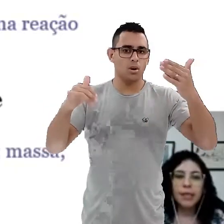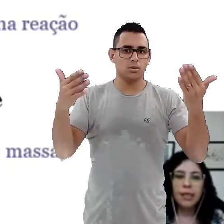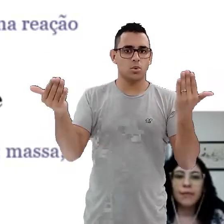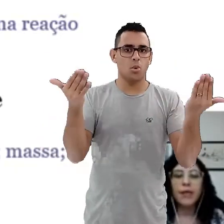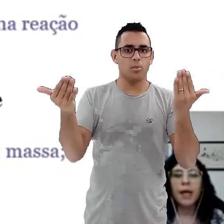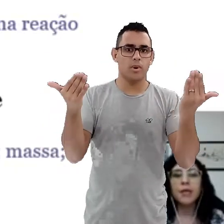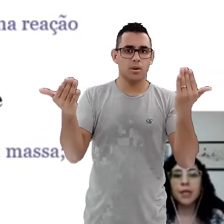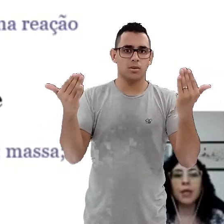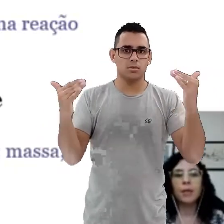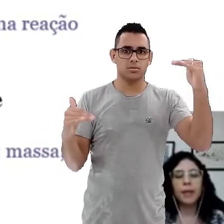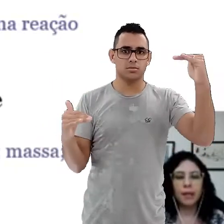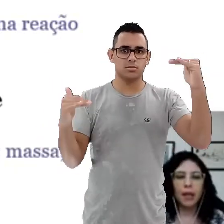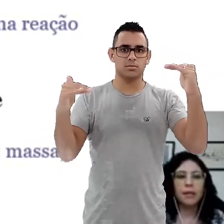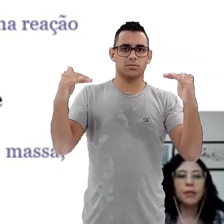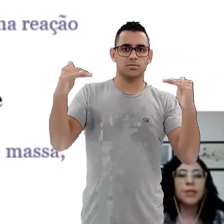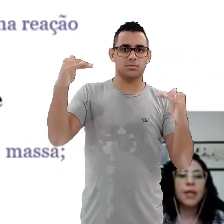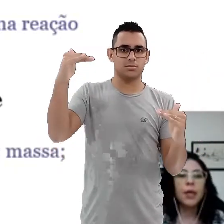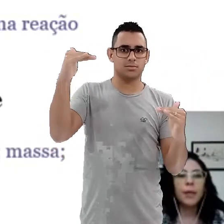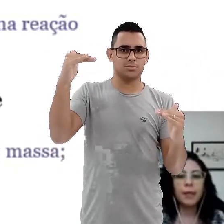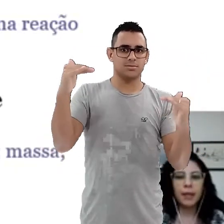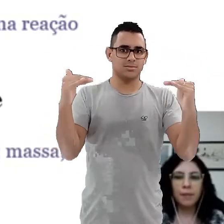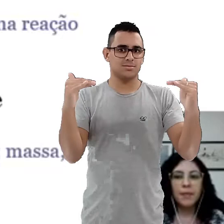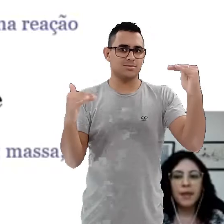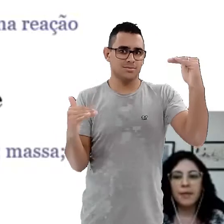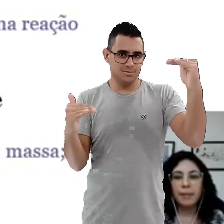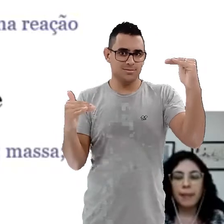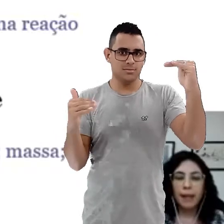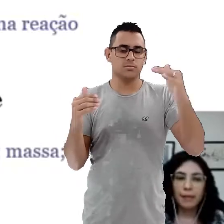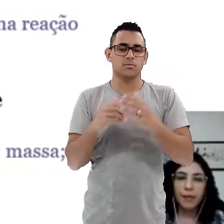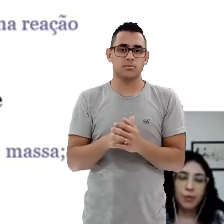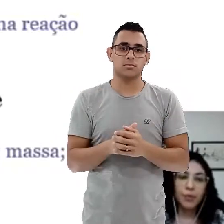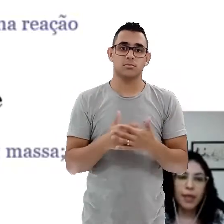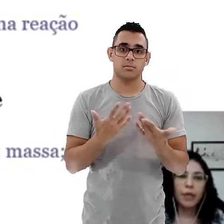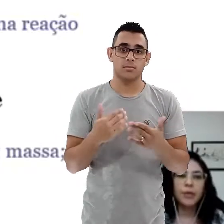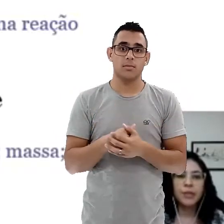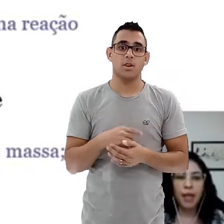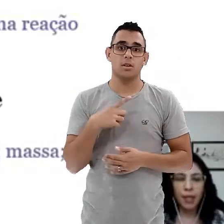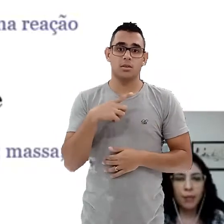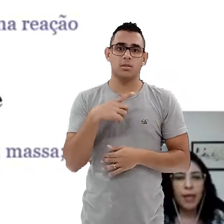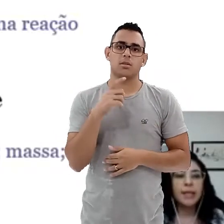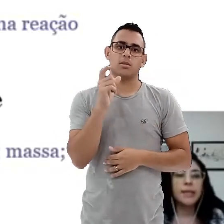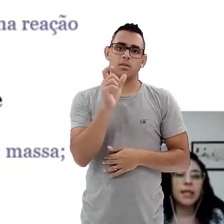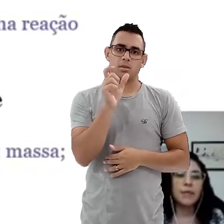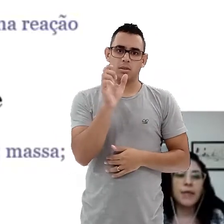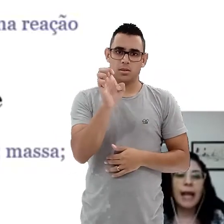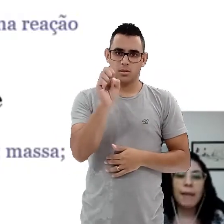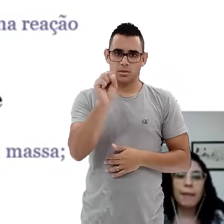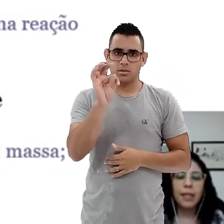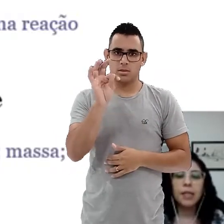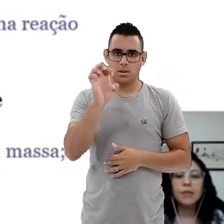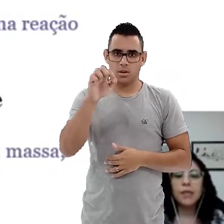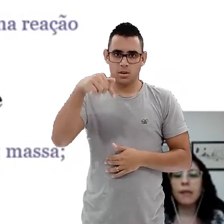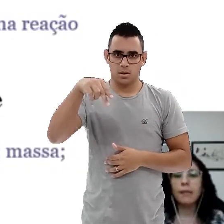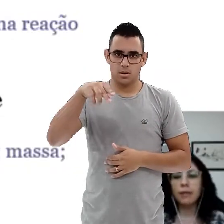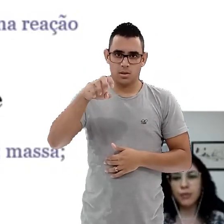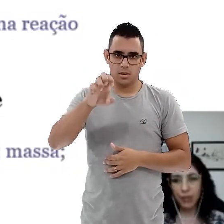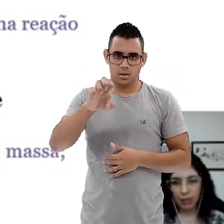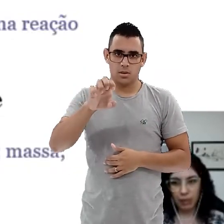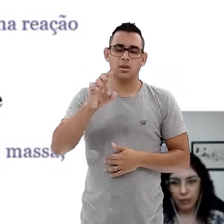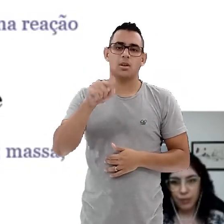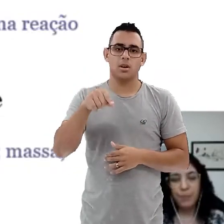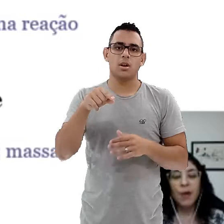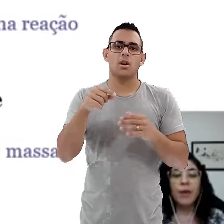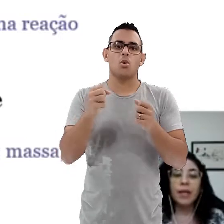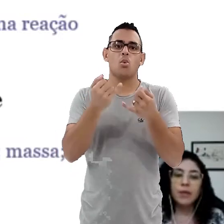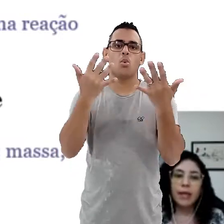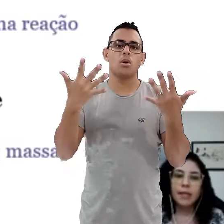que é que significa estequiometria. Então, estequiometria vem da palavra do grego stechion, que significa a medida dos elementos